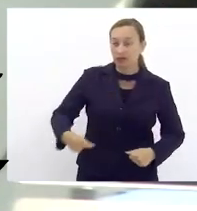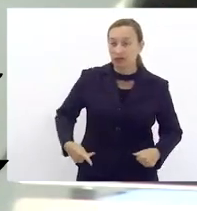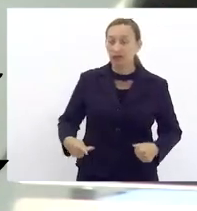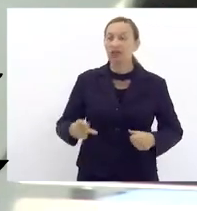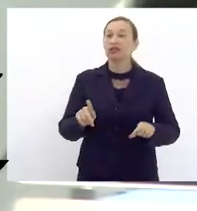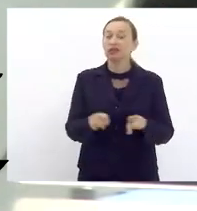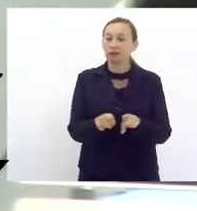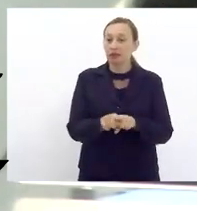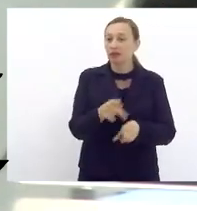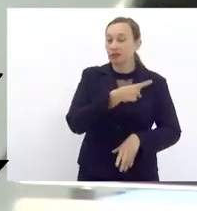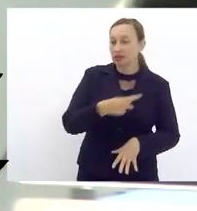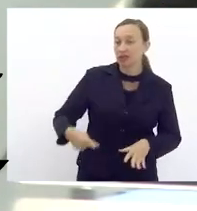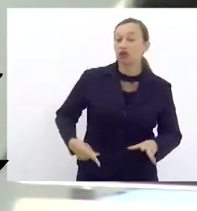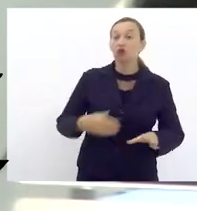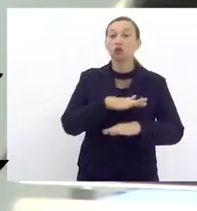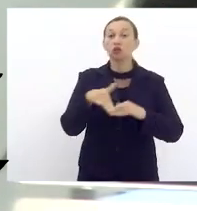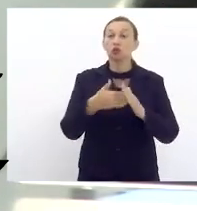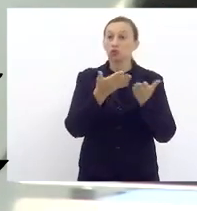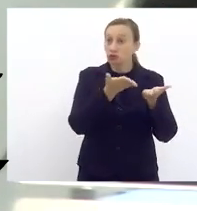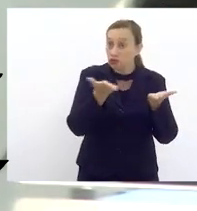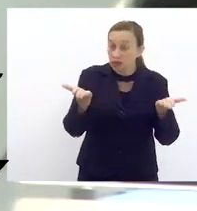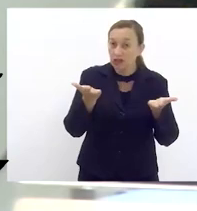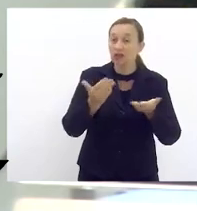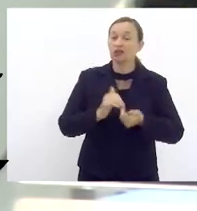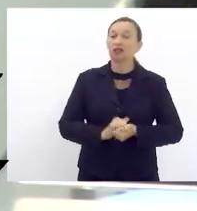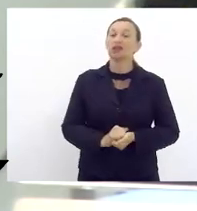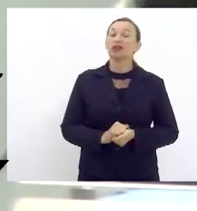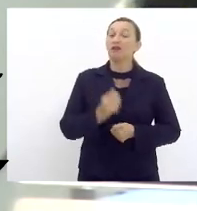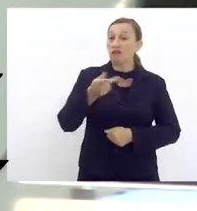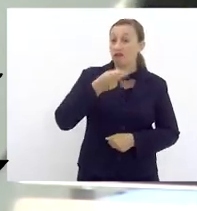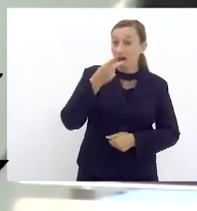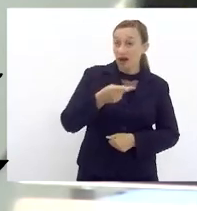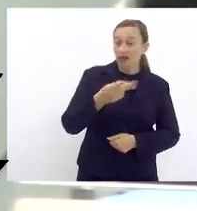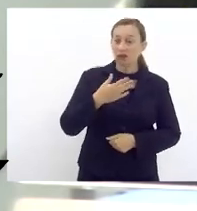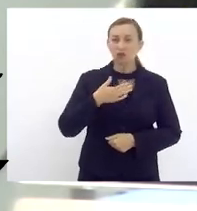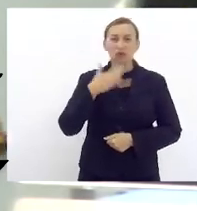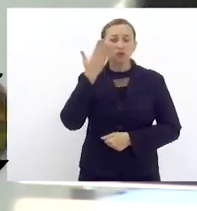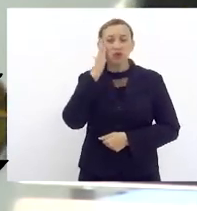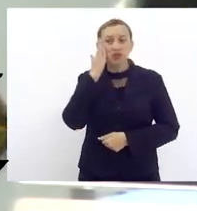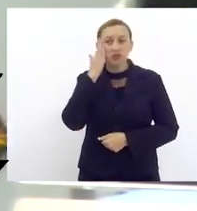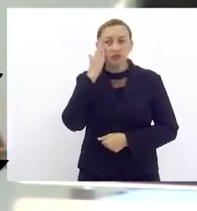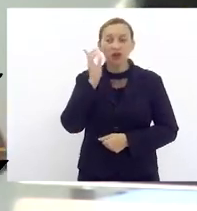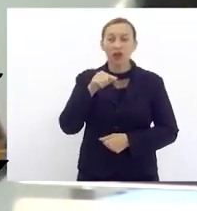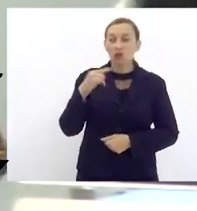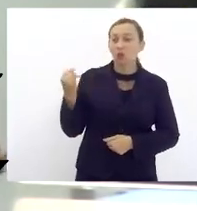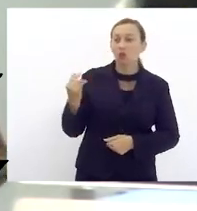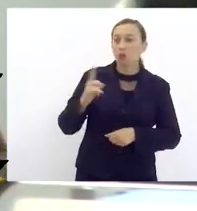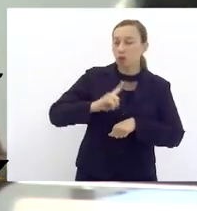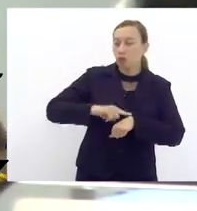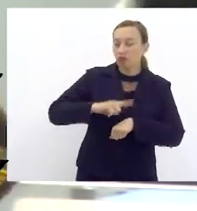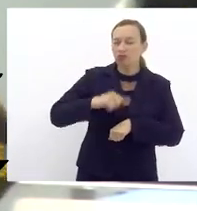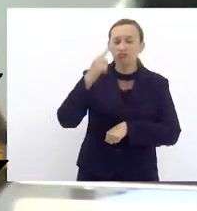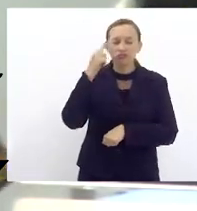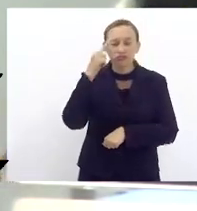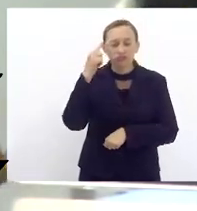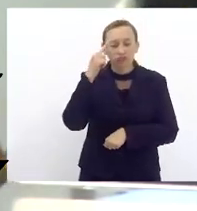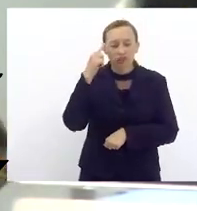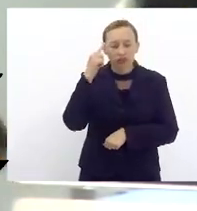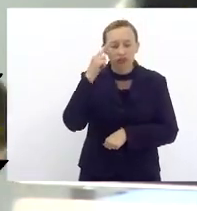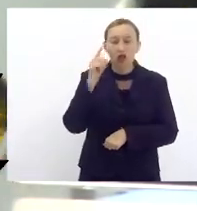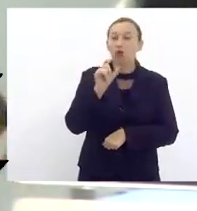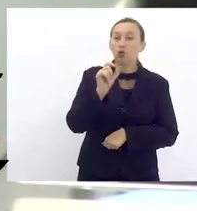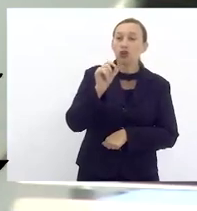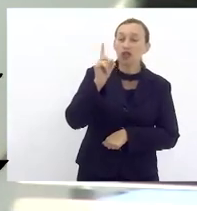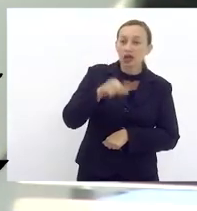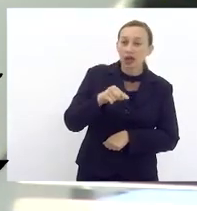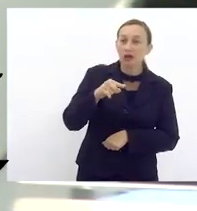a composição é dizer que no meu entendimento é um momento de reflexão do que que é que